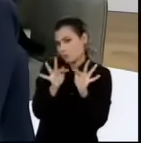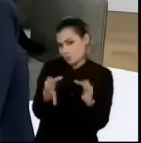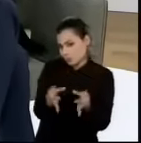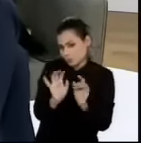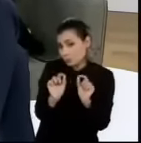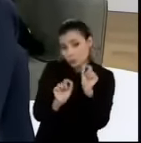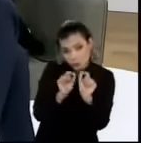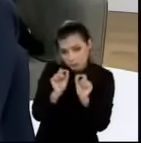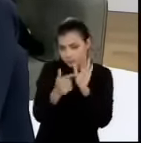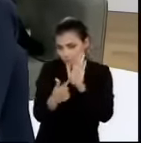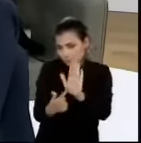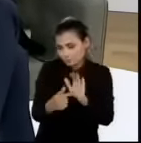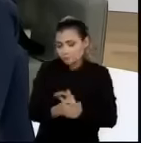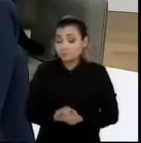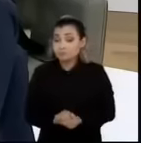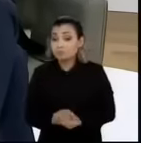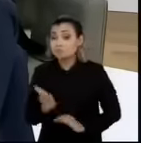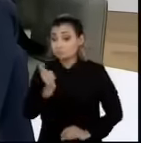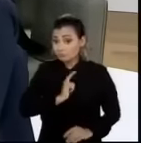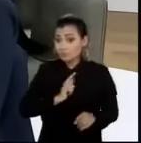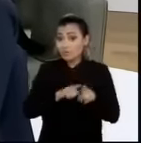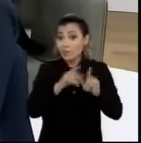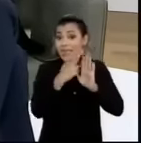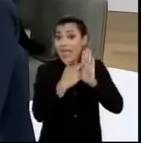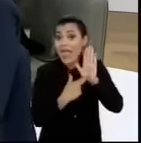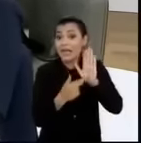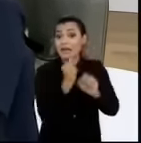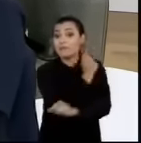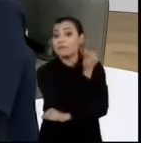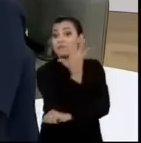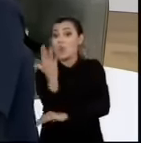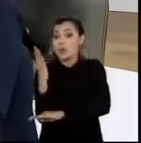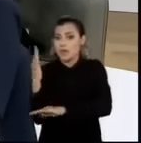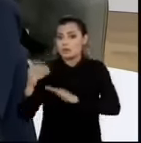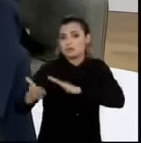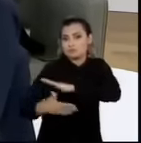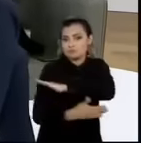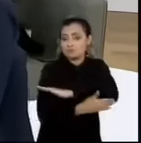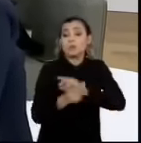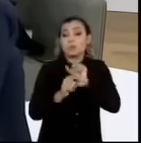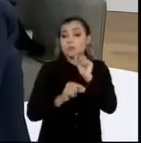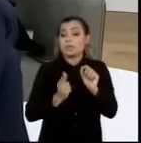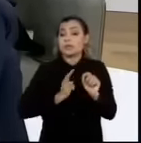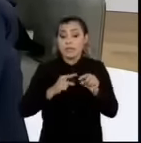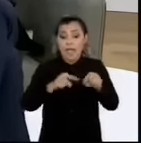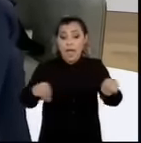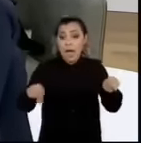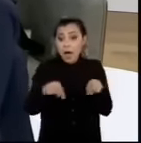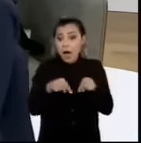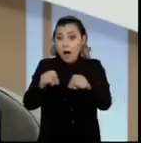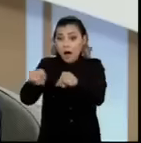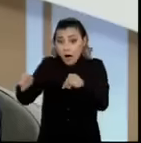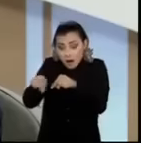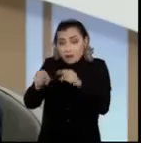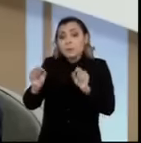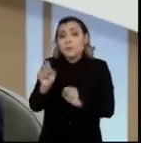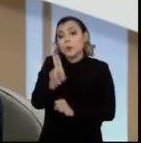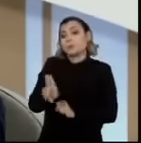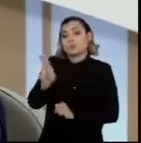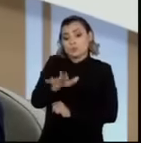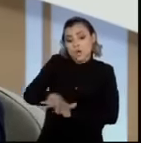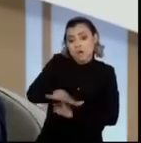que de acordo com o Código Florestal, que é uma boa norma, há um percentual das propriedades que pode ser utilizado.